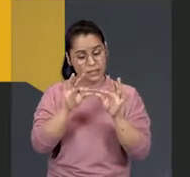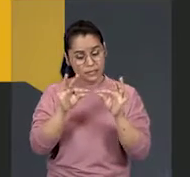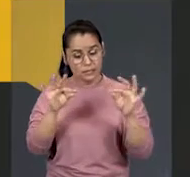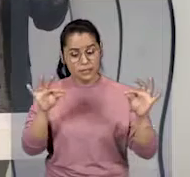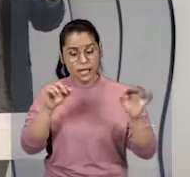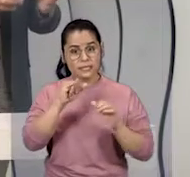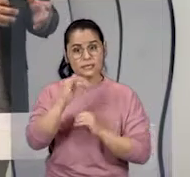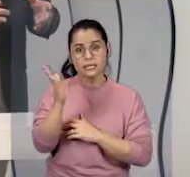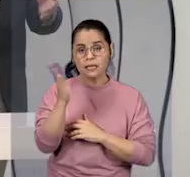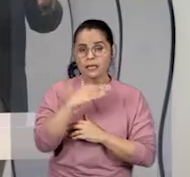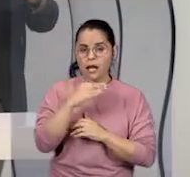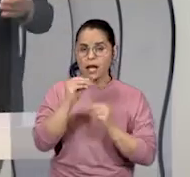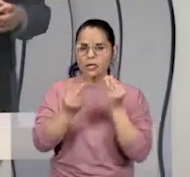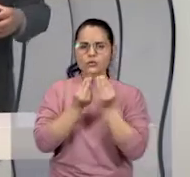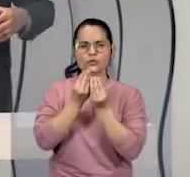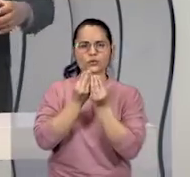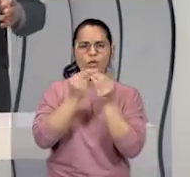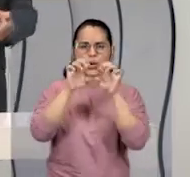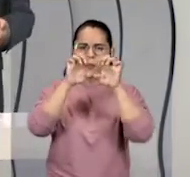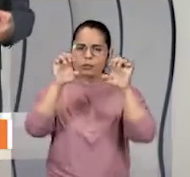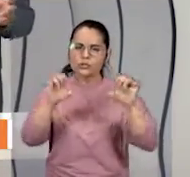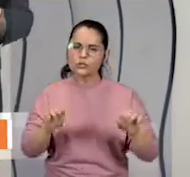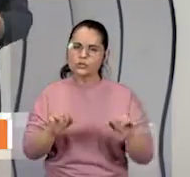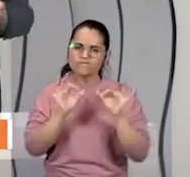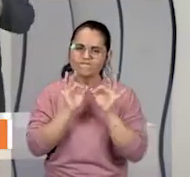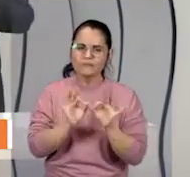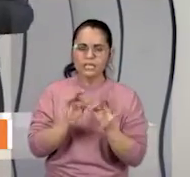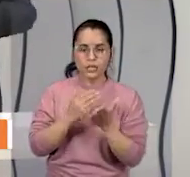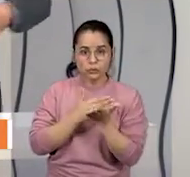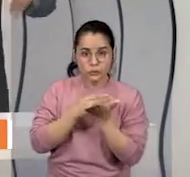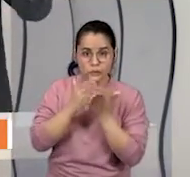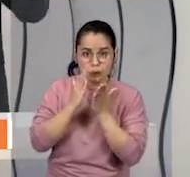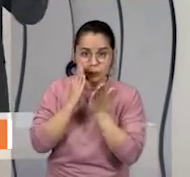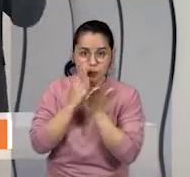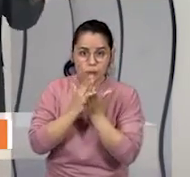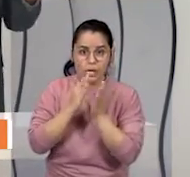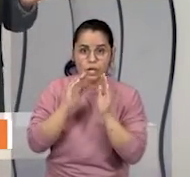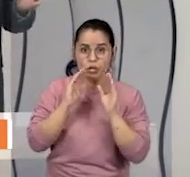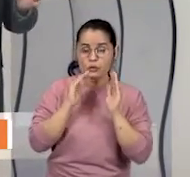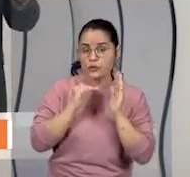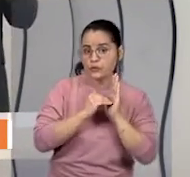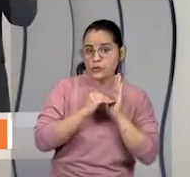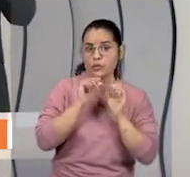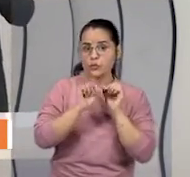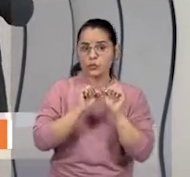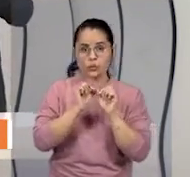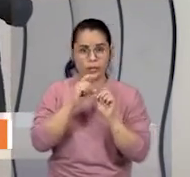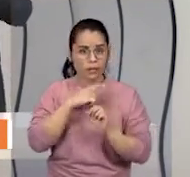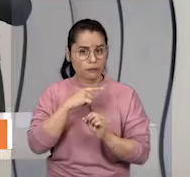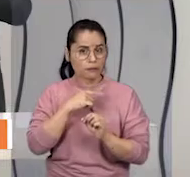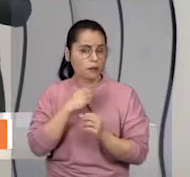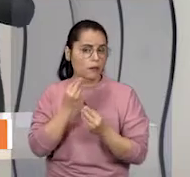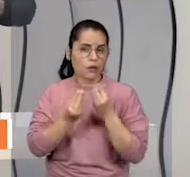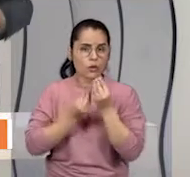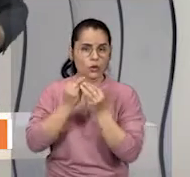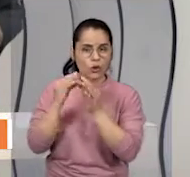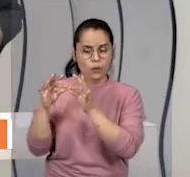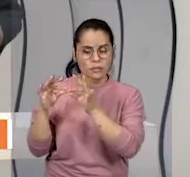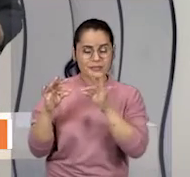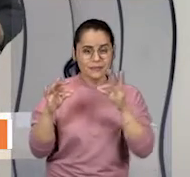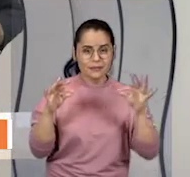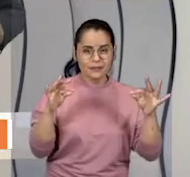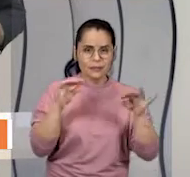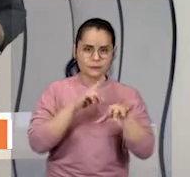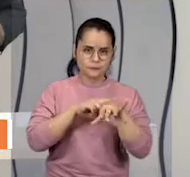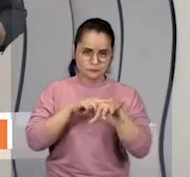quando traz uma estrutura bem definida de princípio, meio e fim e trabalha aí essa linha